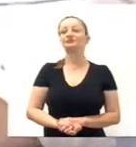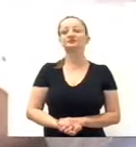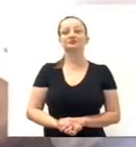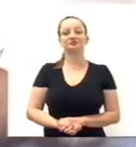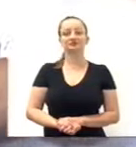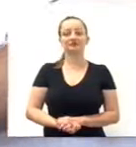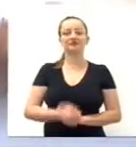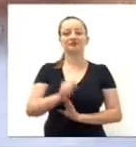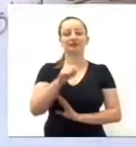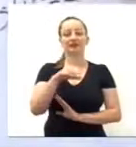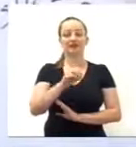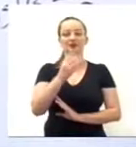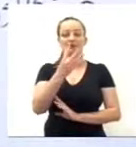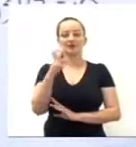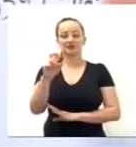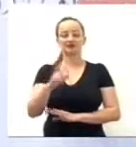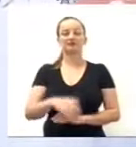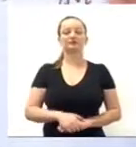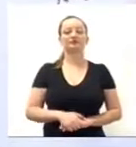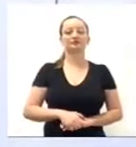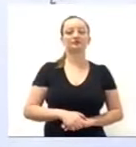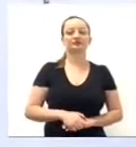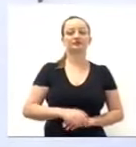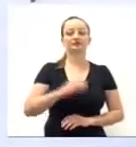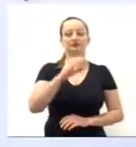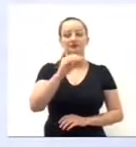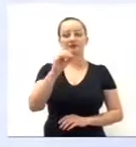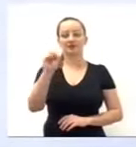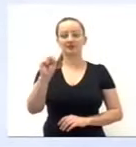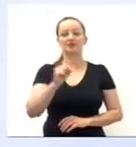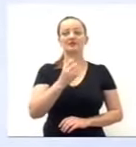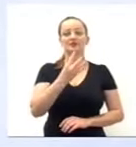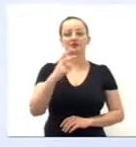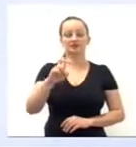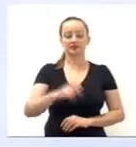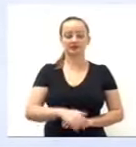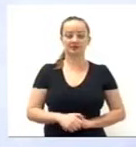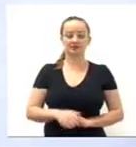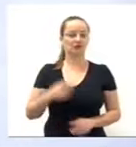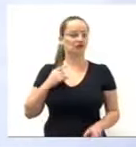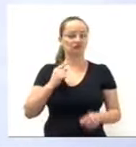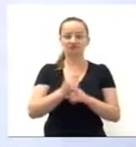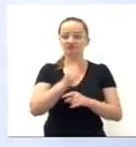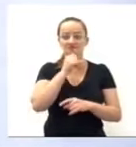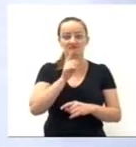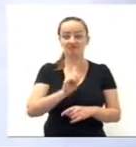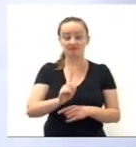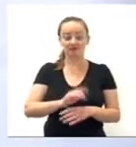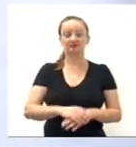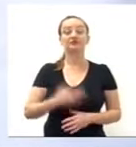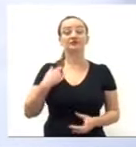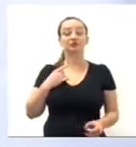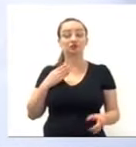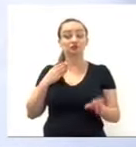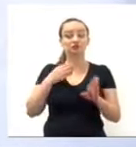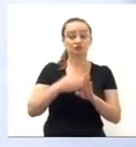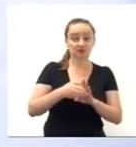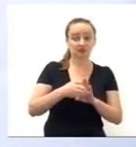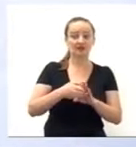graus, certo? Cosseno de 45 graus. Eu não estou achando um ângulo, nós vamos chegar lá